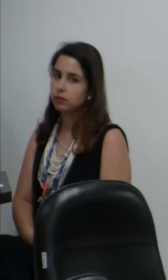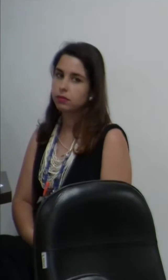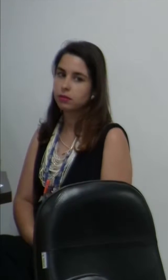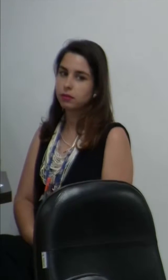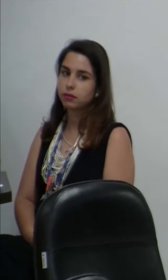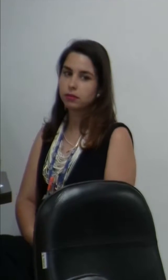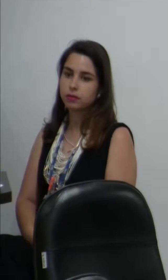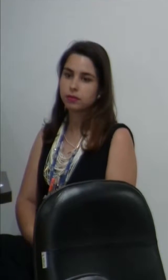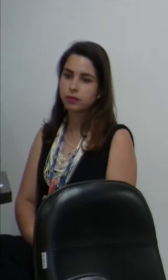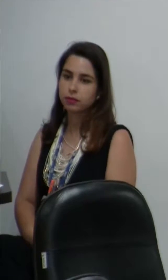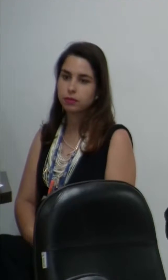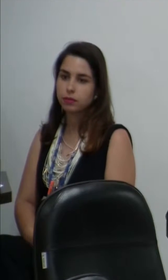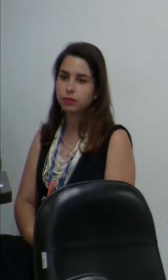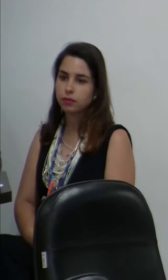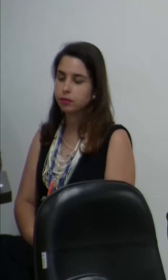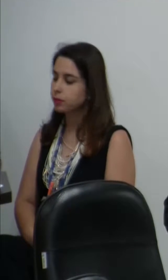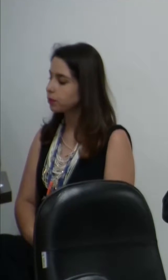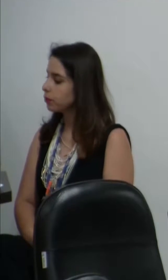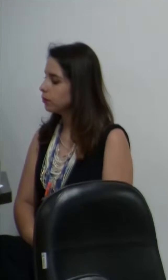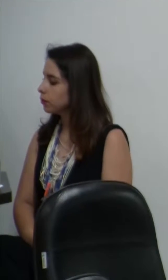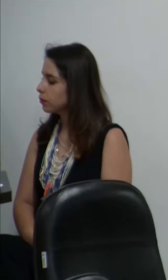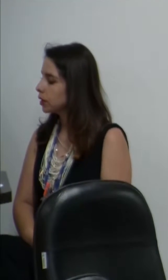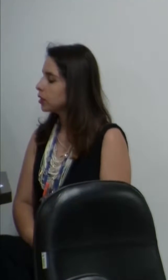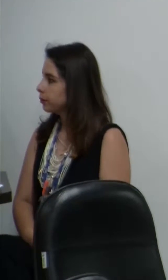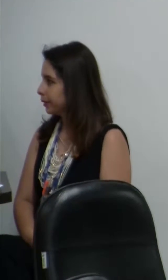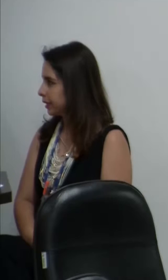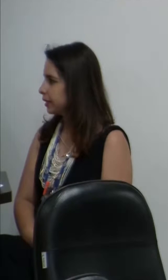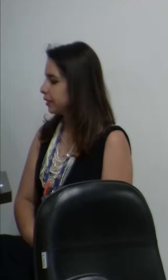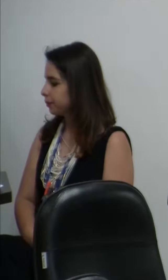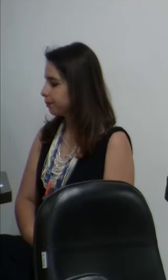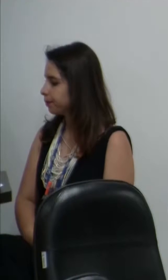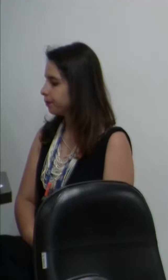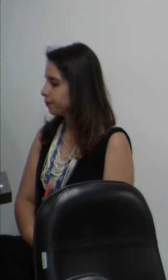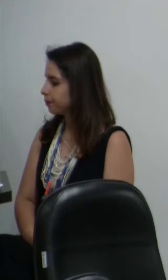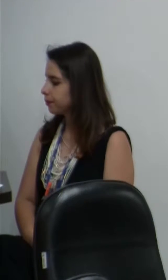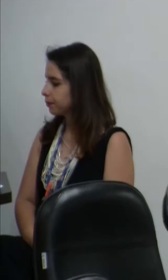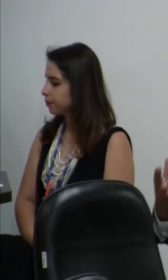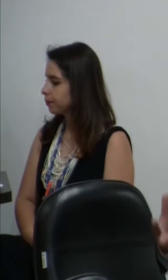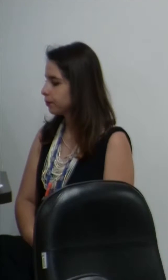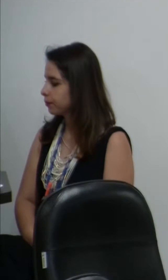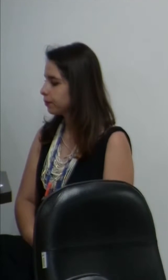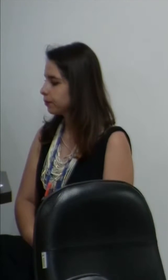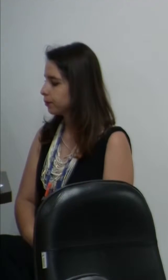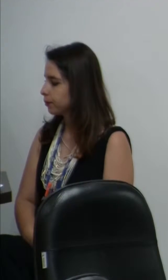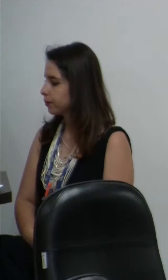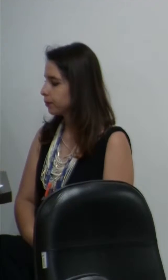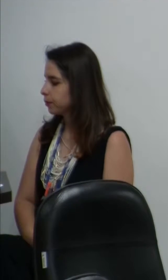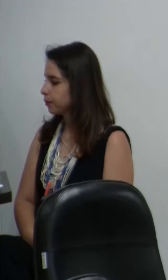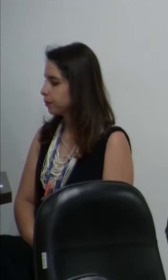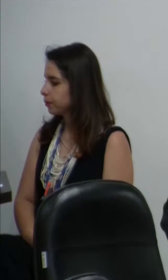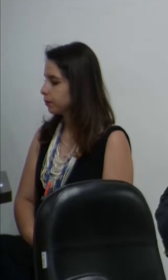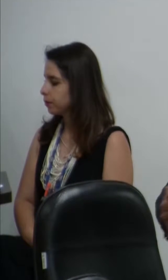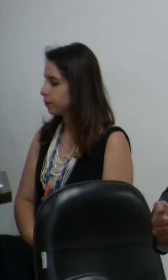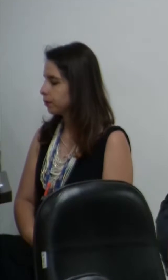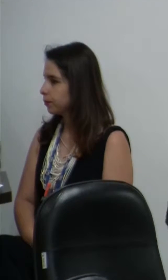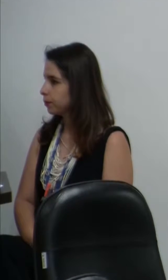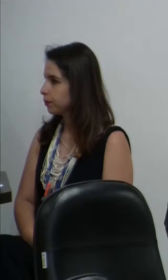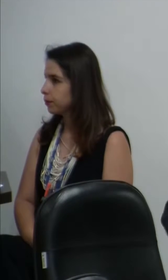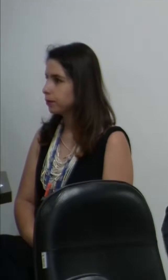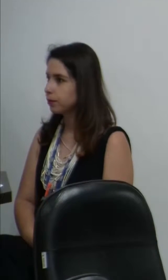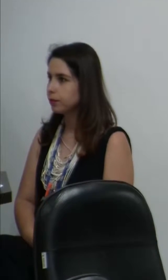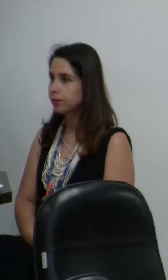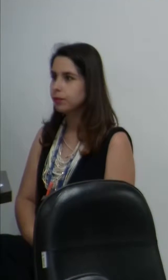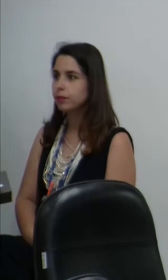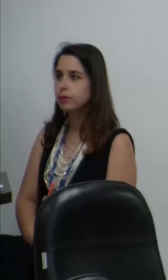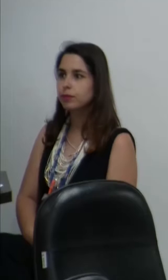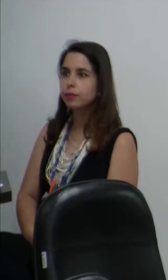maneira intensa para que a mesa, para que a casa continue, quanto mais democrática ainda. Nada é tão bom que não